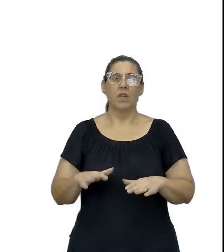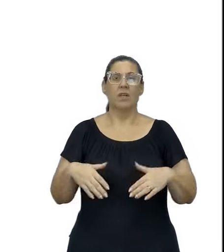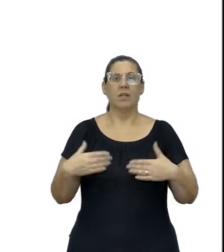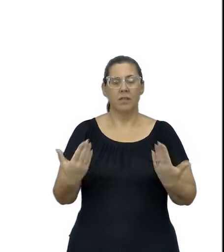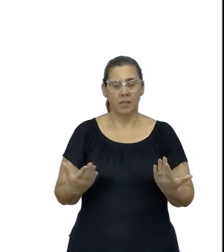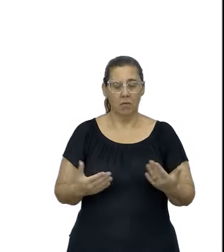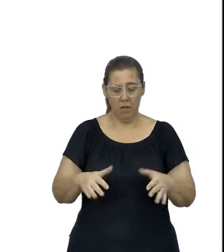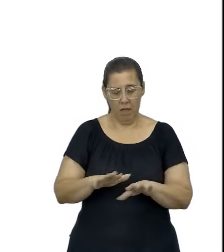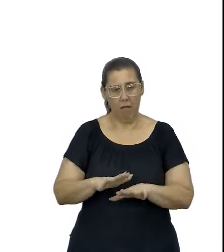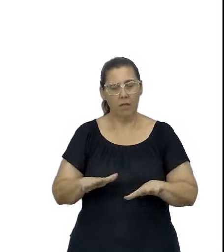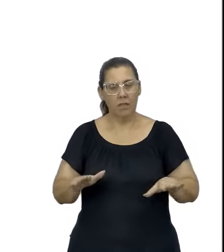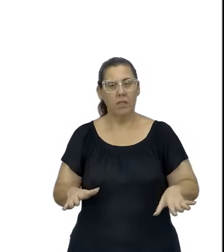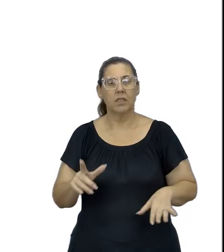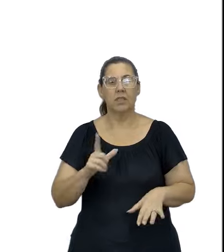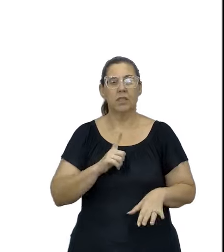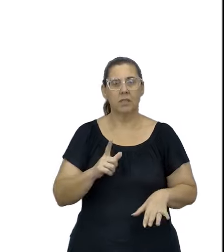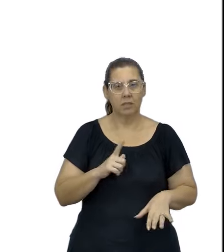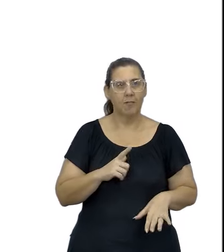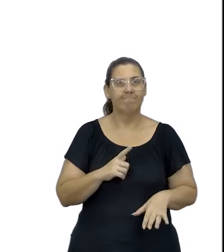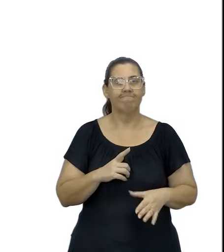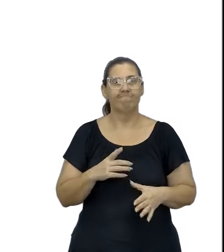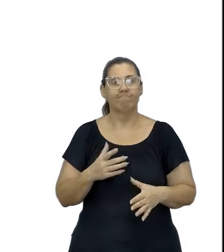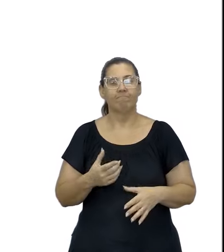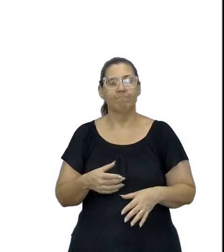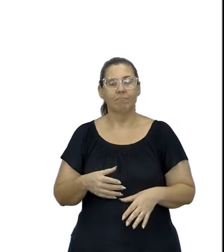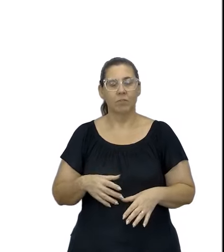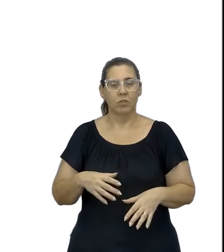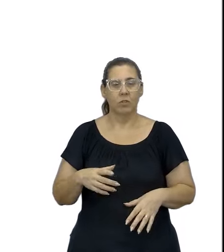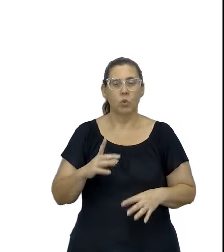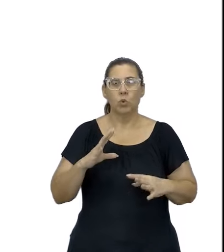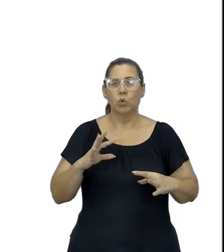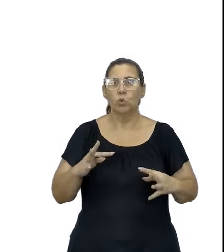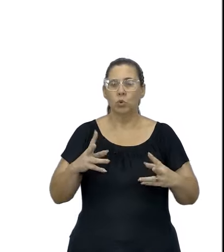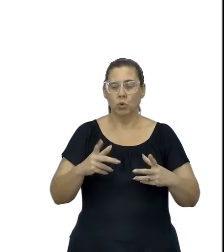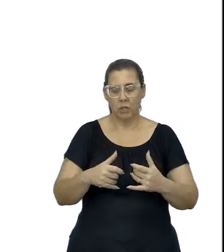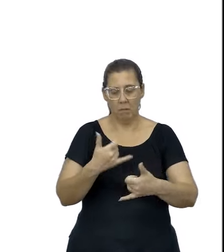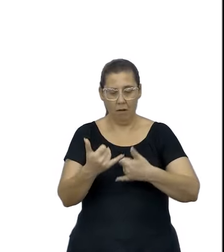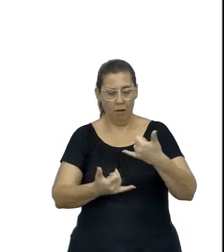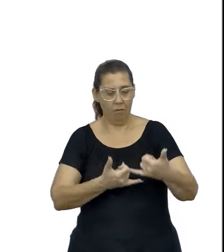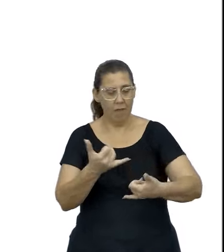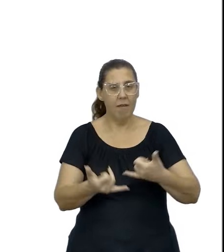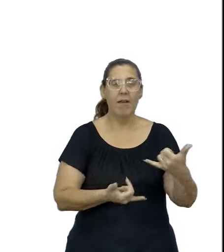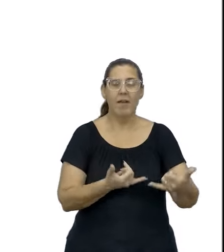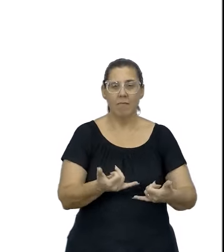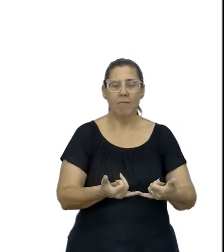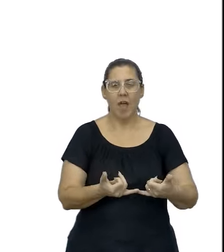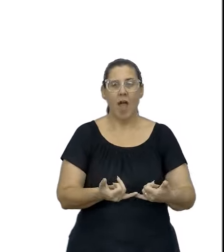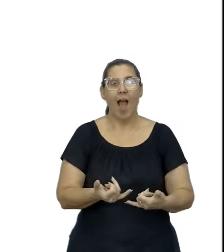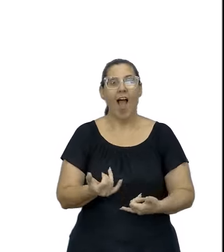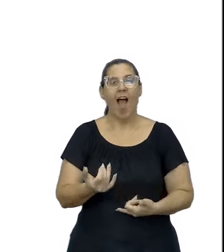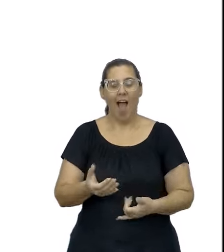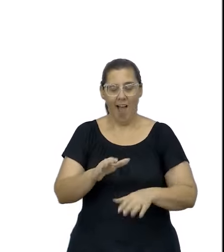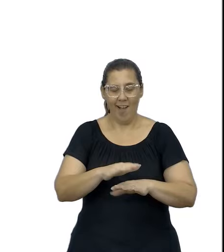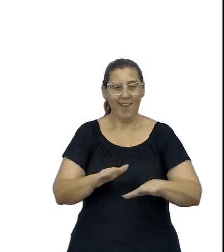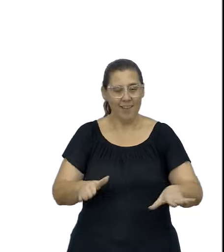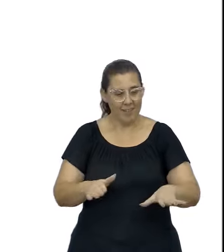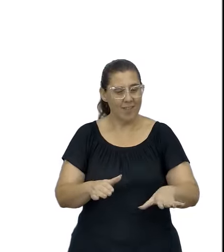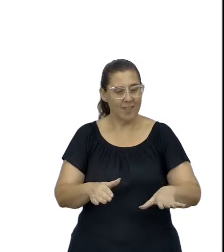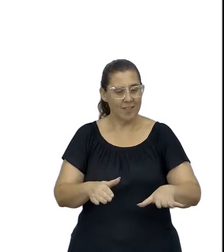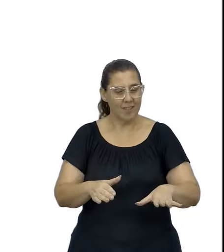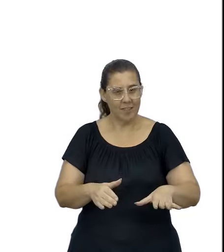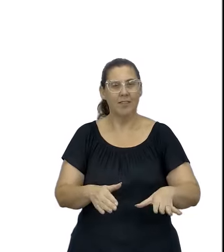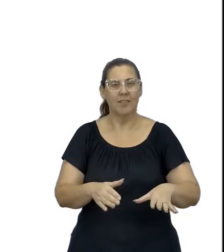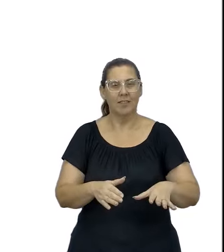as crianças, elas têm uma imersão no universo lúdico das brincadeiras, certo? E essa